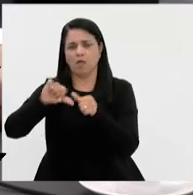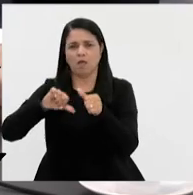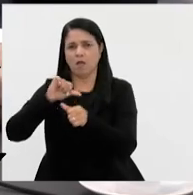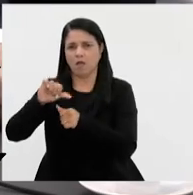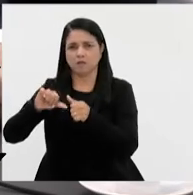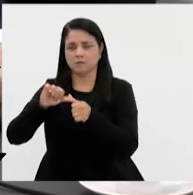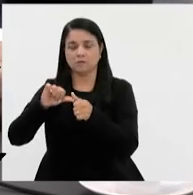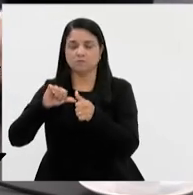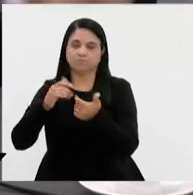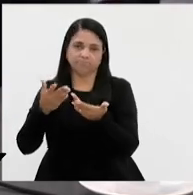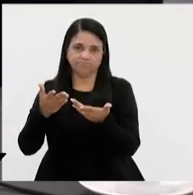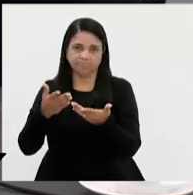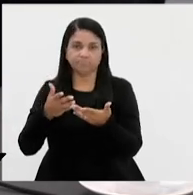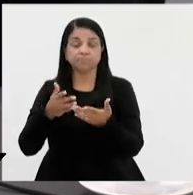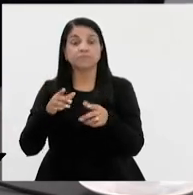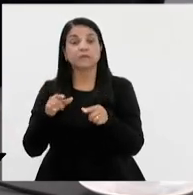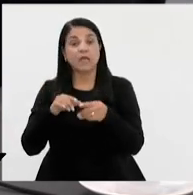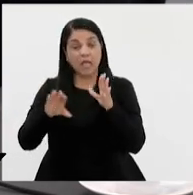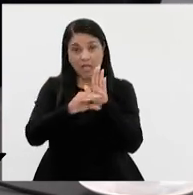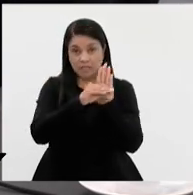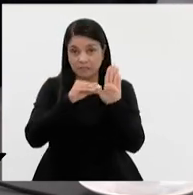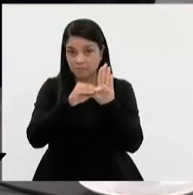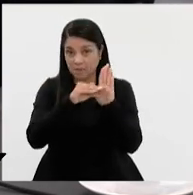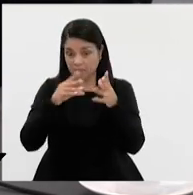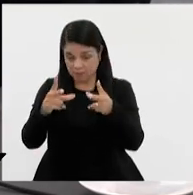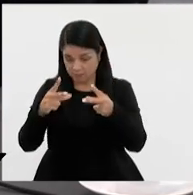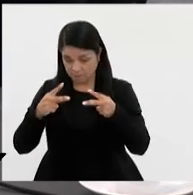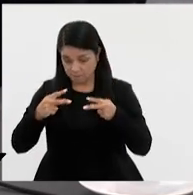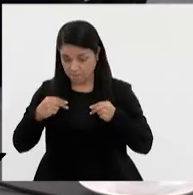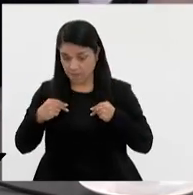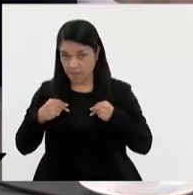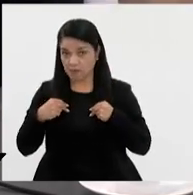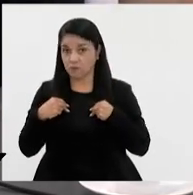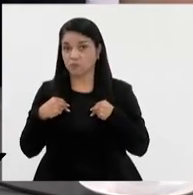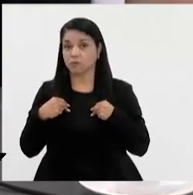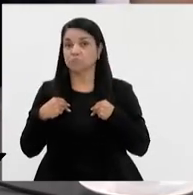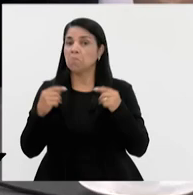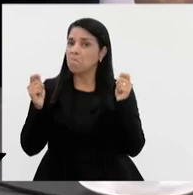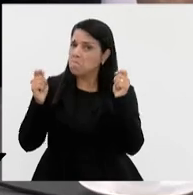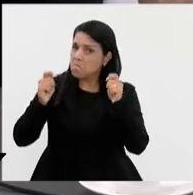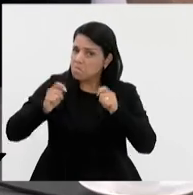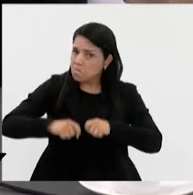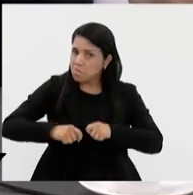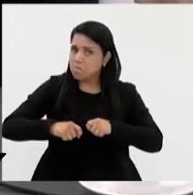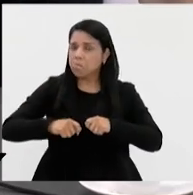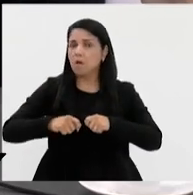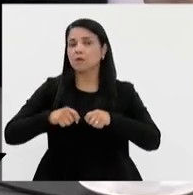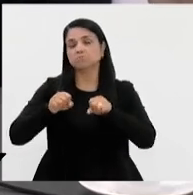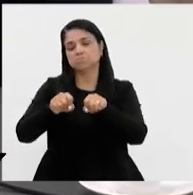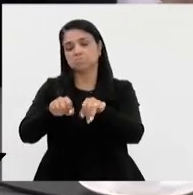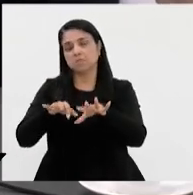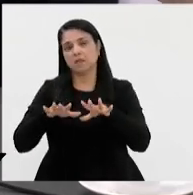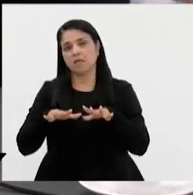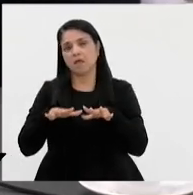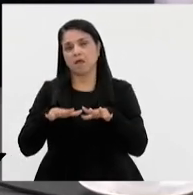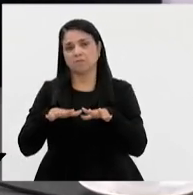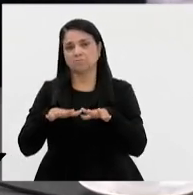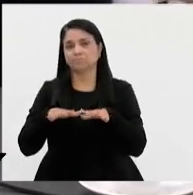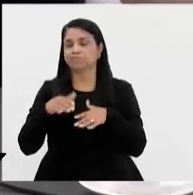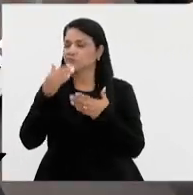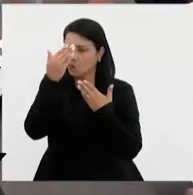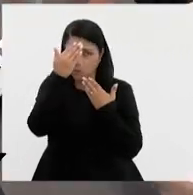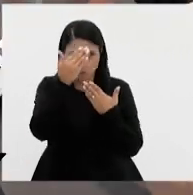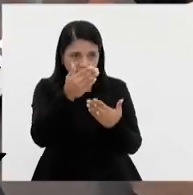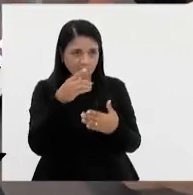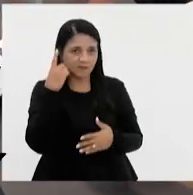esse posicionamento. Obrigado, e as emendas de mérito, como nós dissemos, podem ser feitas no plenário. Obrigado, deputada Célia.